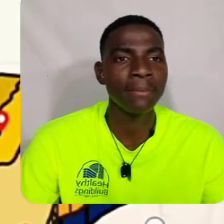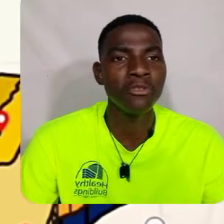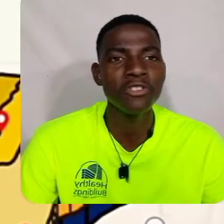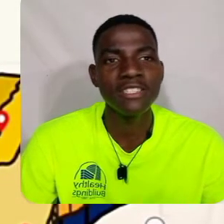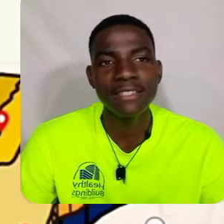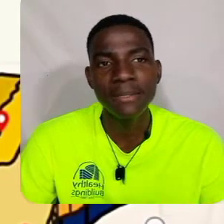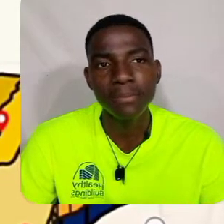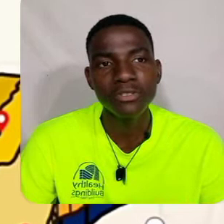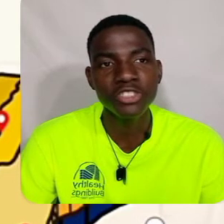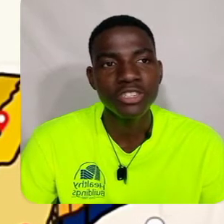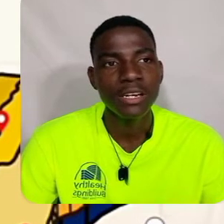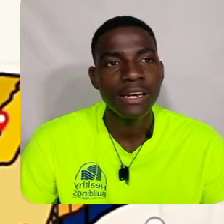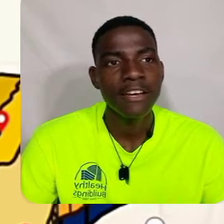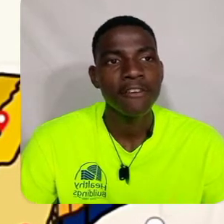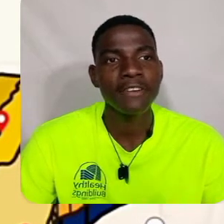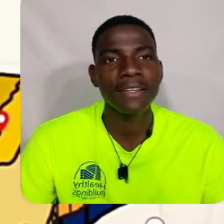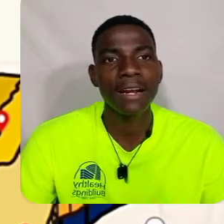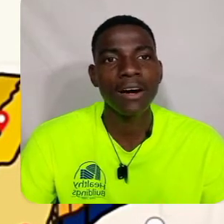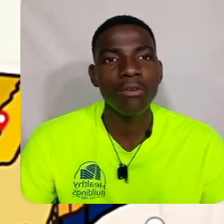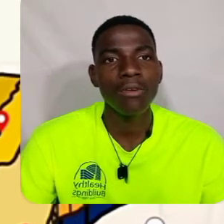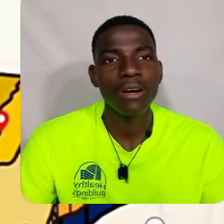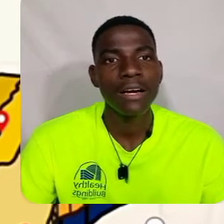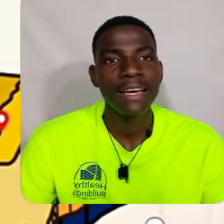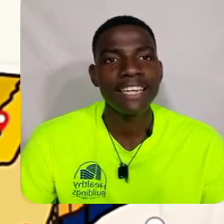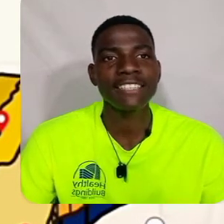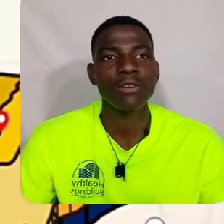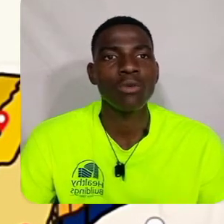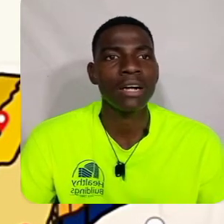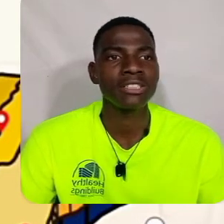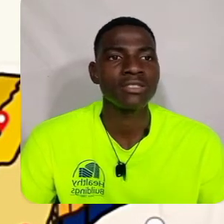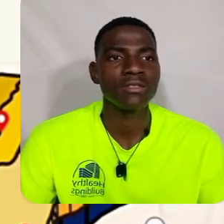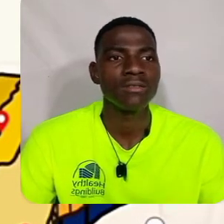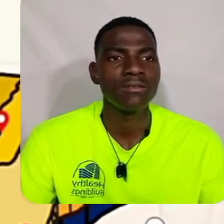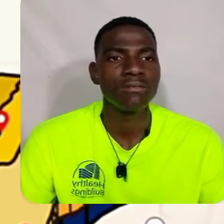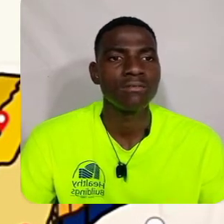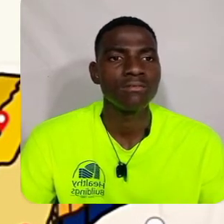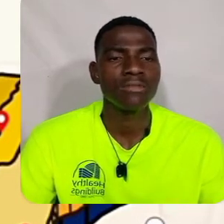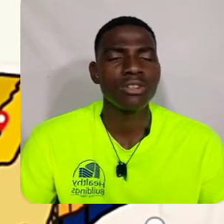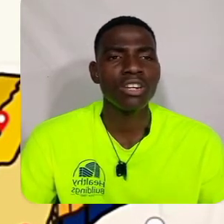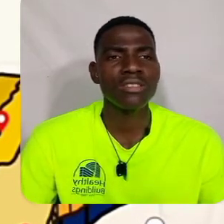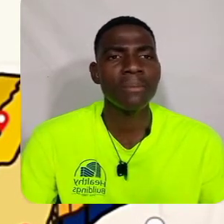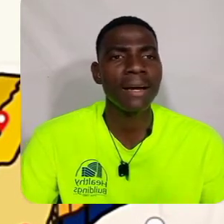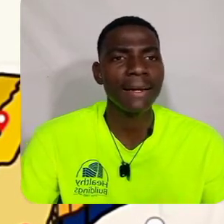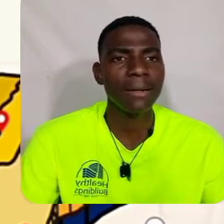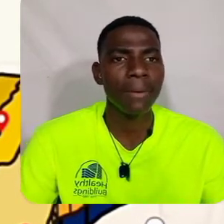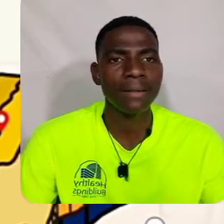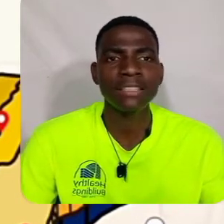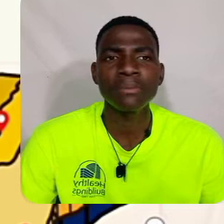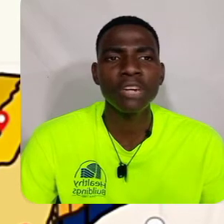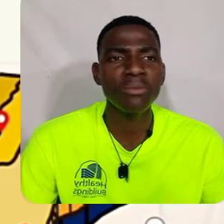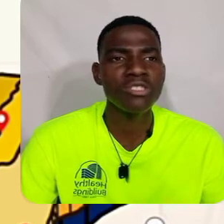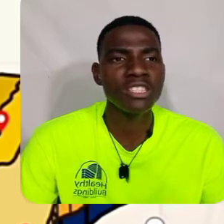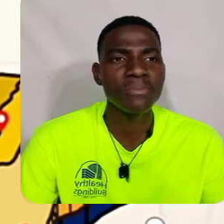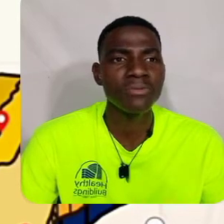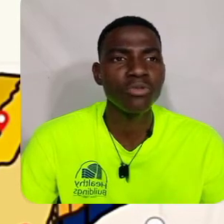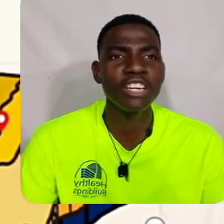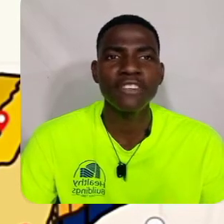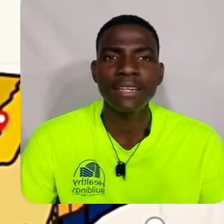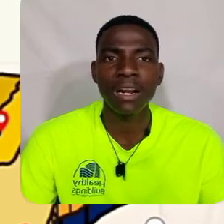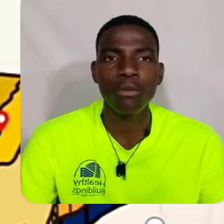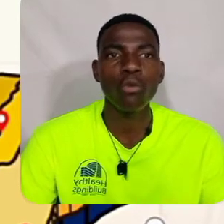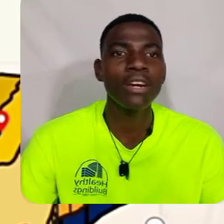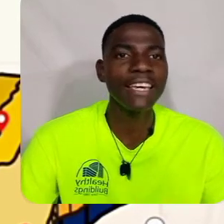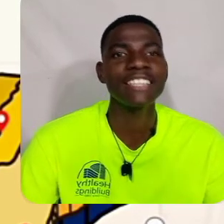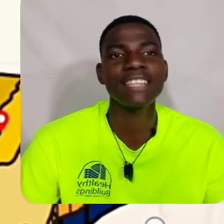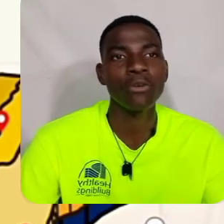partes. Municípios, federal, estaduais. Eu quero saber cada parte. Exemplo, o que é município? O que é